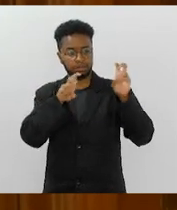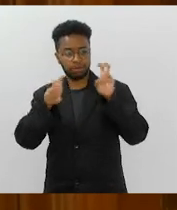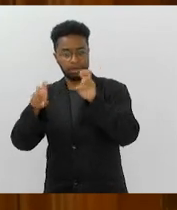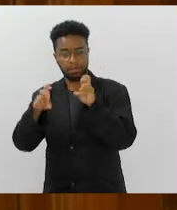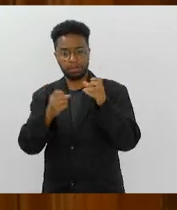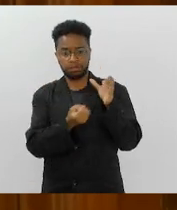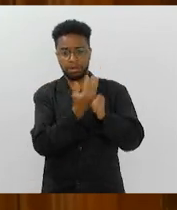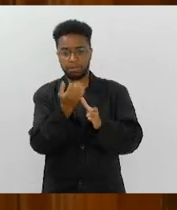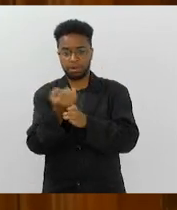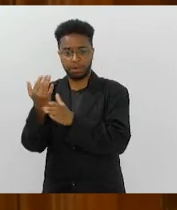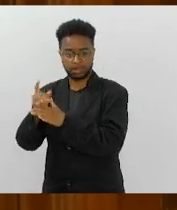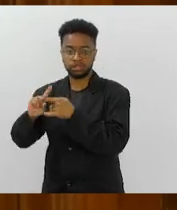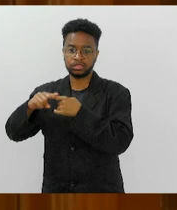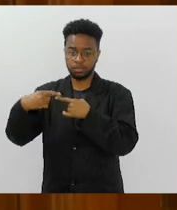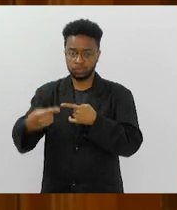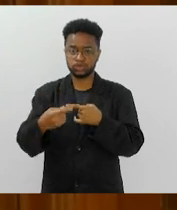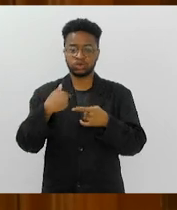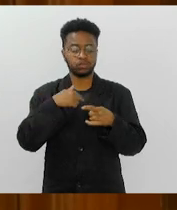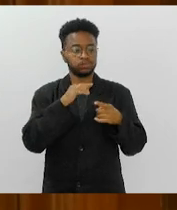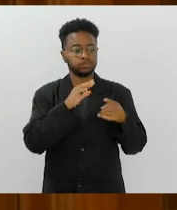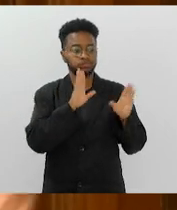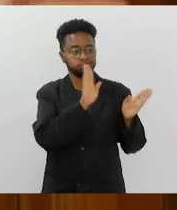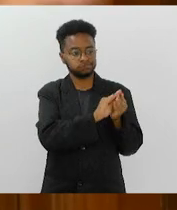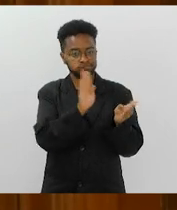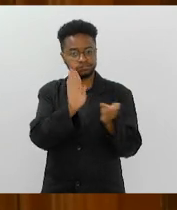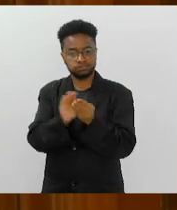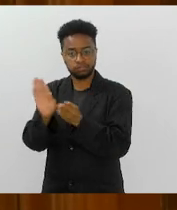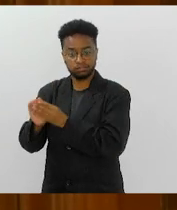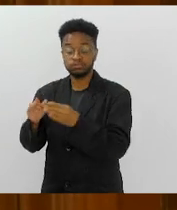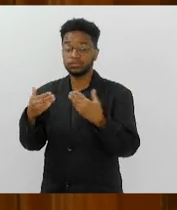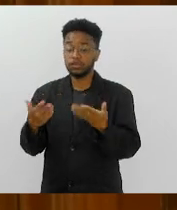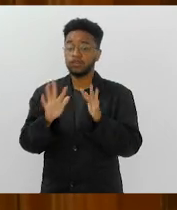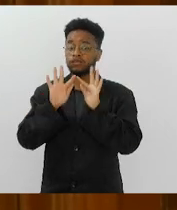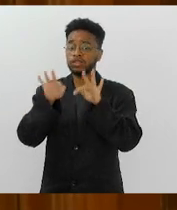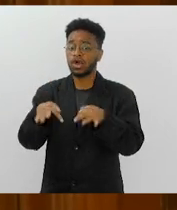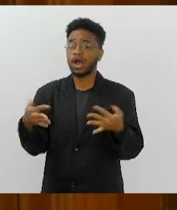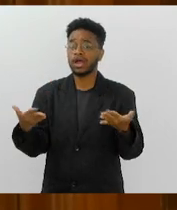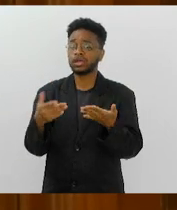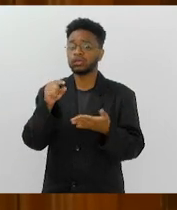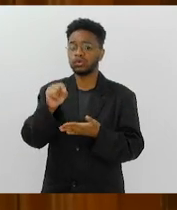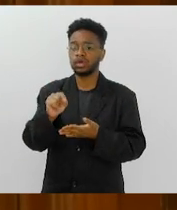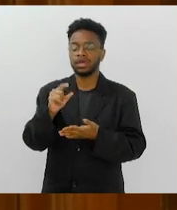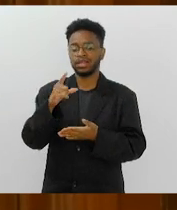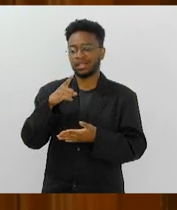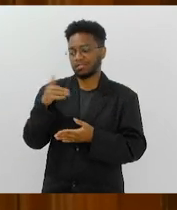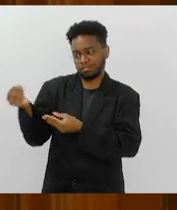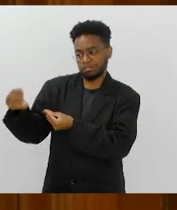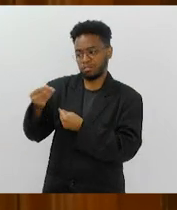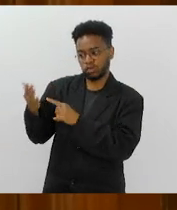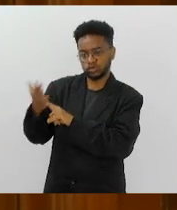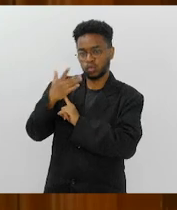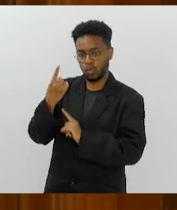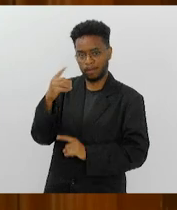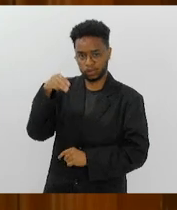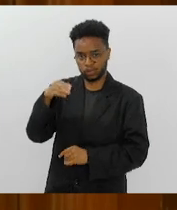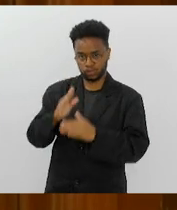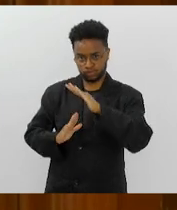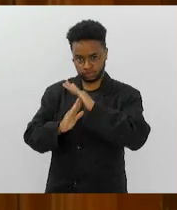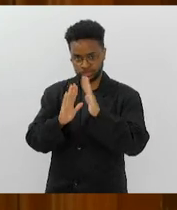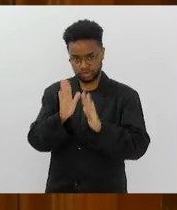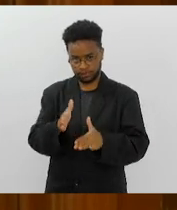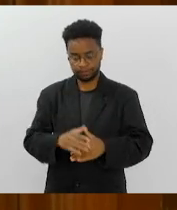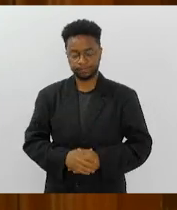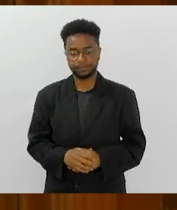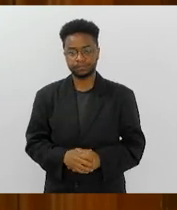Então, qual é a mensagem final aqui para encerrar, que ela já me deu um minuto aqui? É que